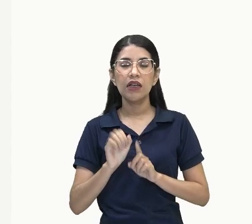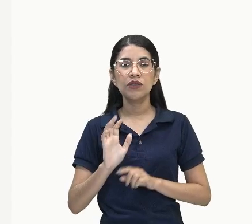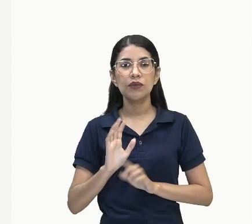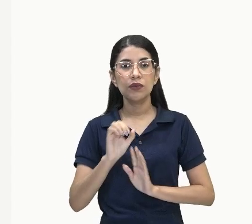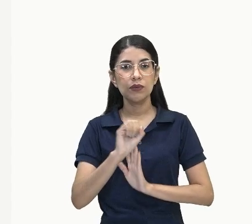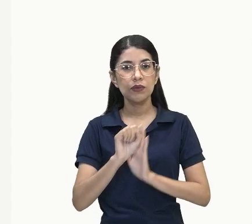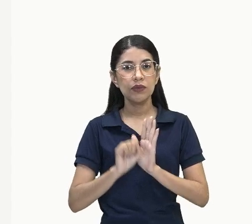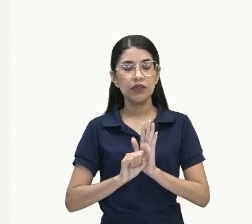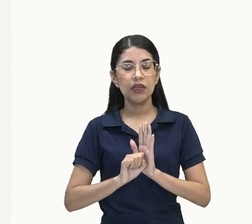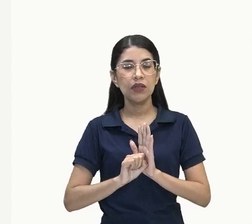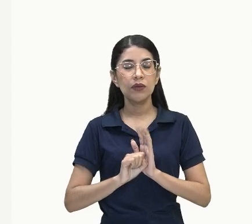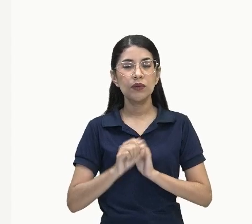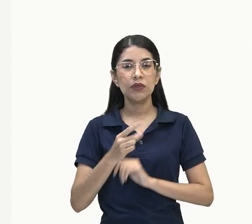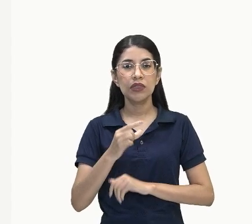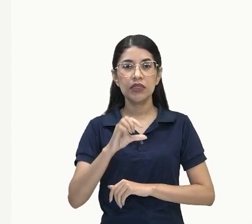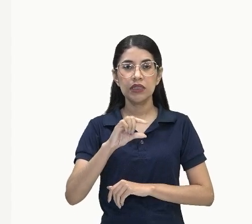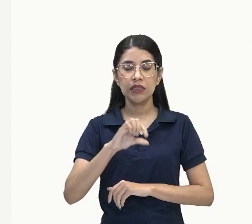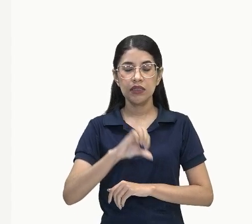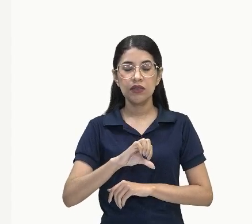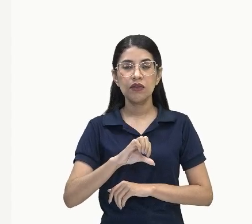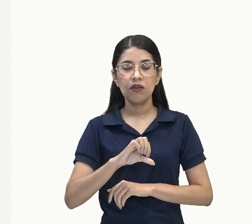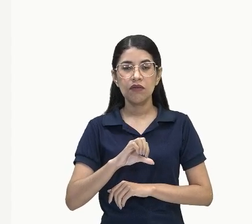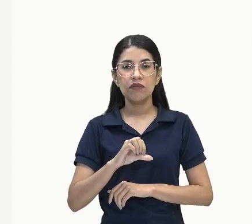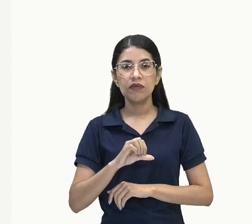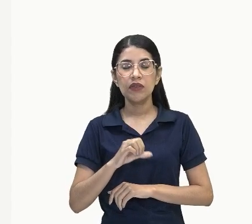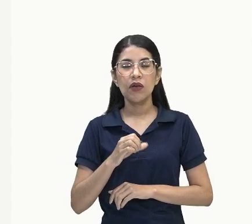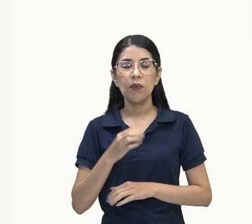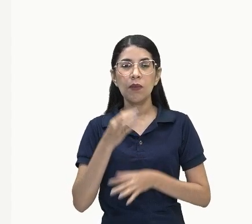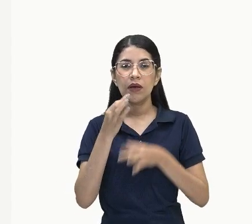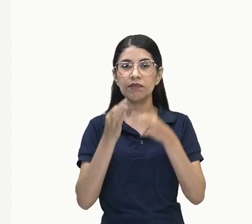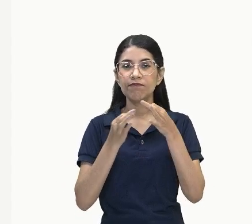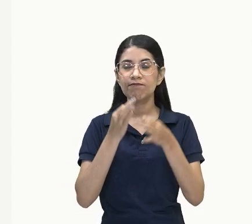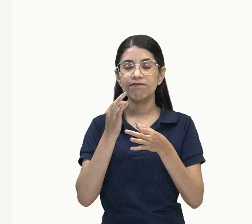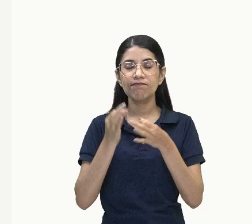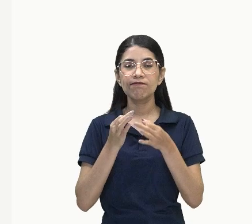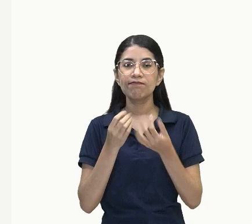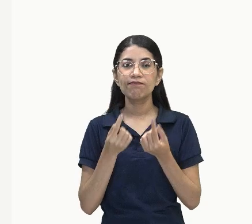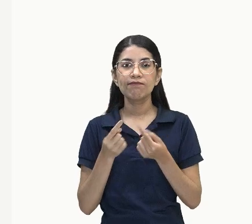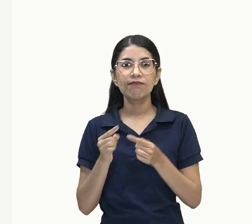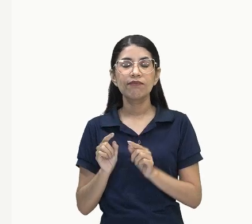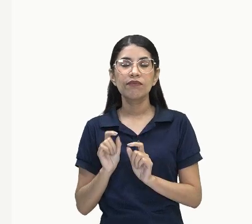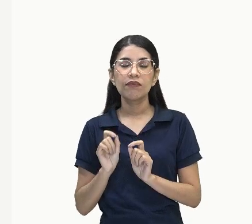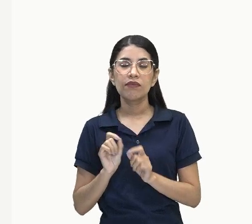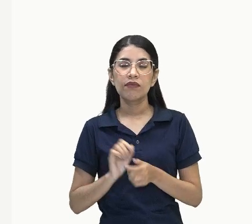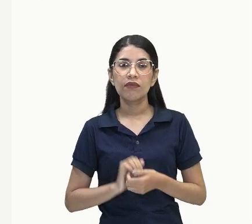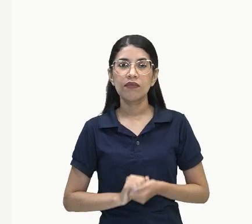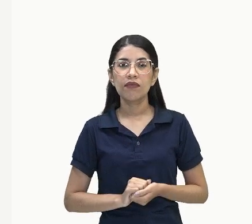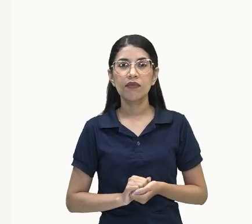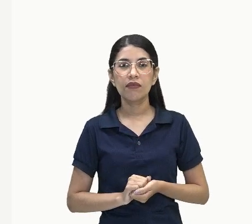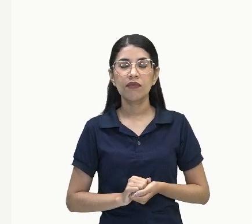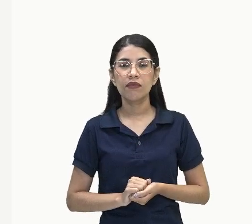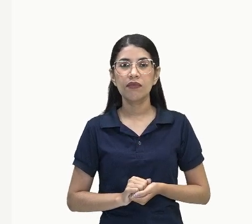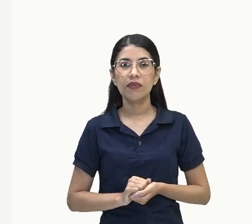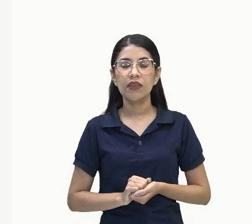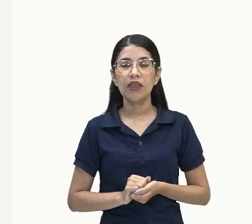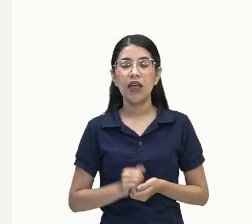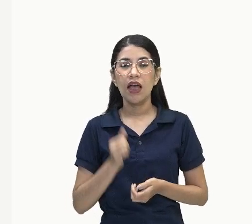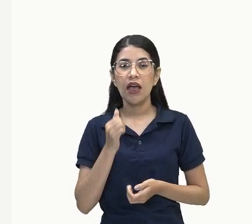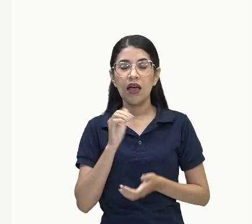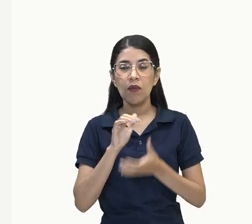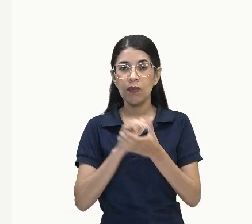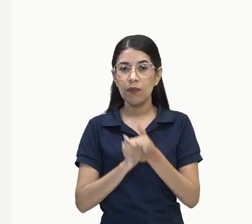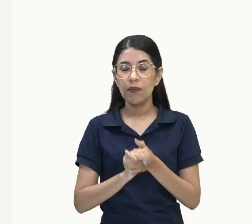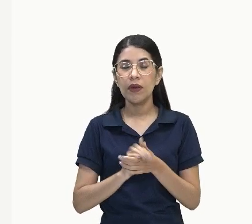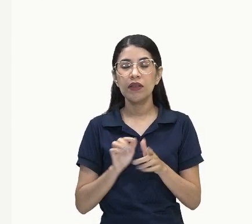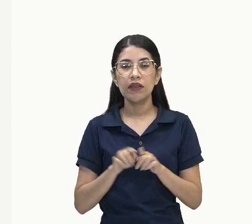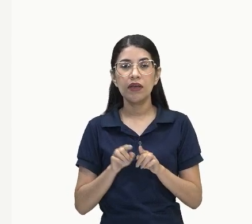século XIX, né, vocês costumam aquela crítica que se faz ali, né, ao casamento,